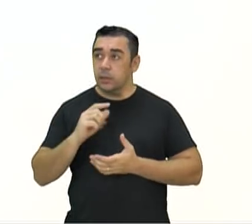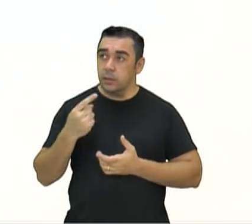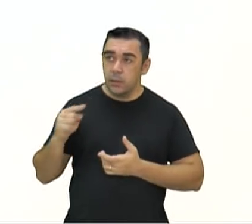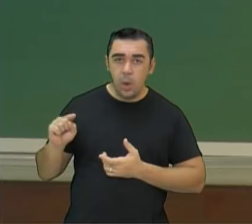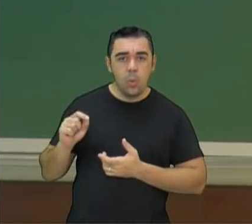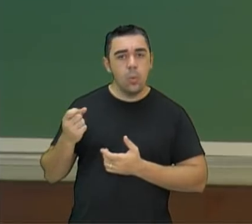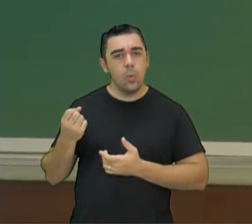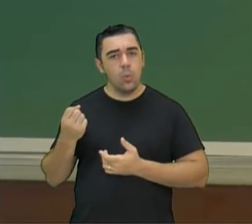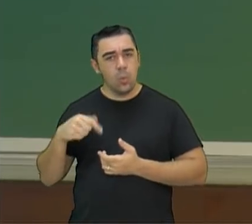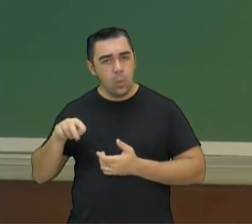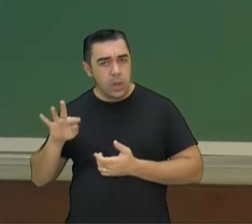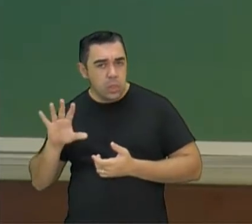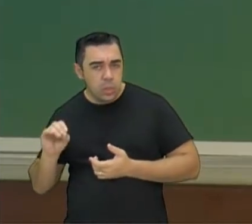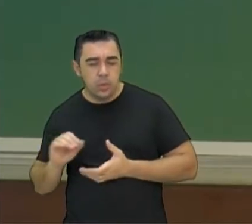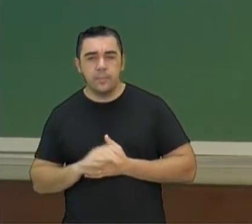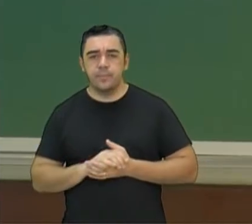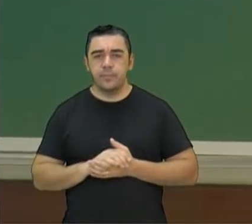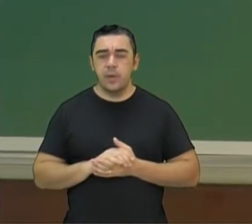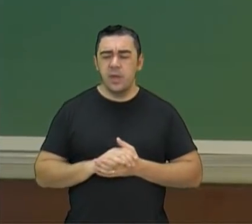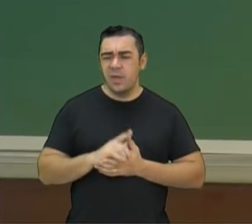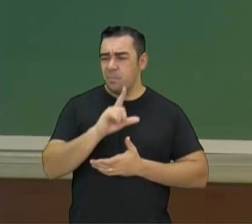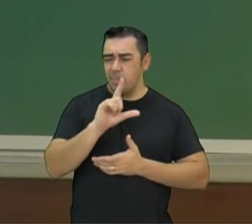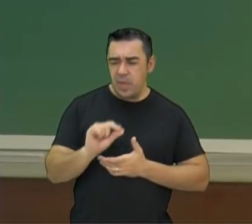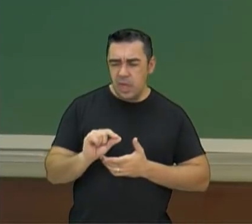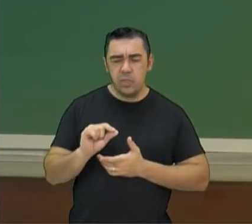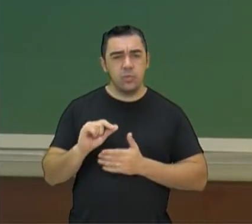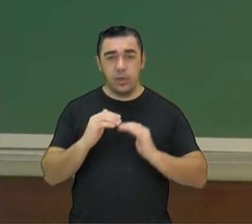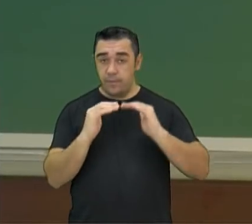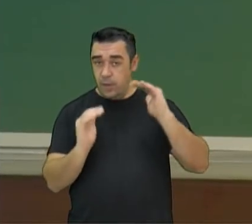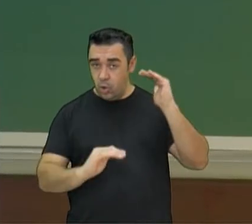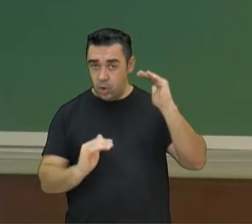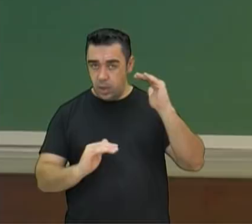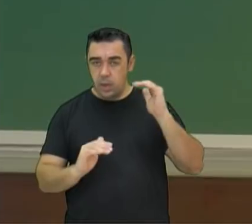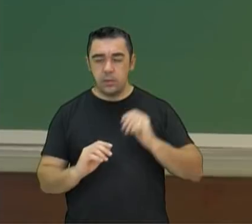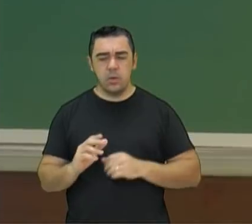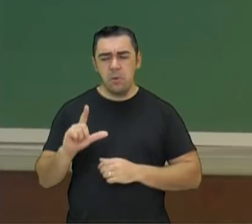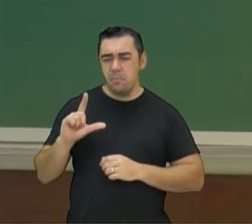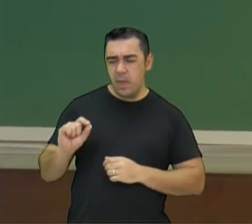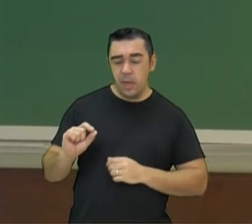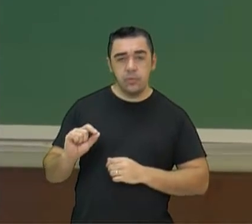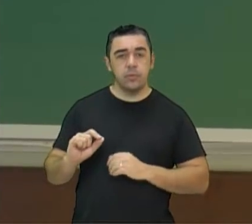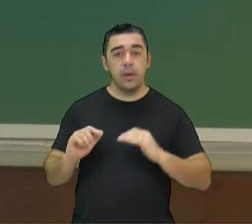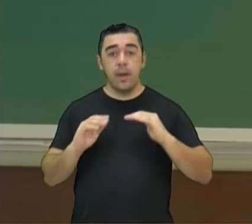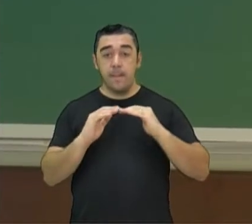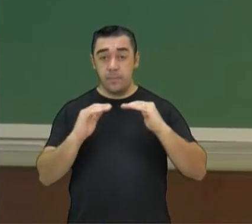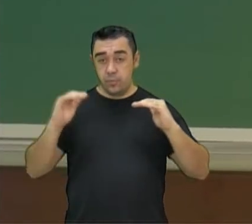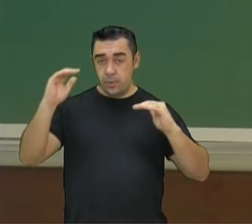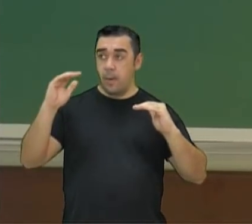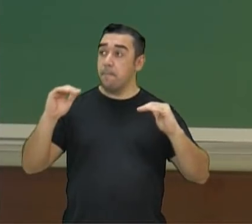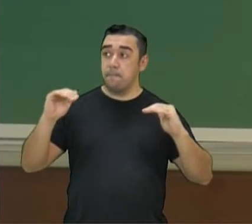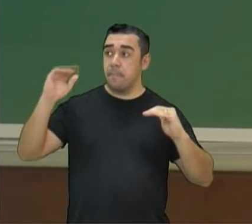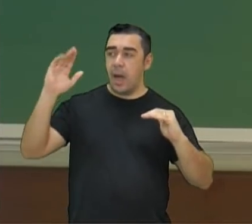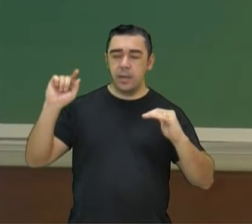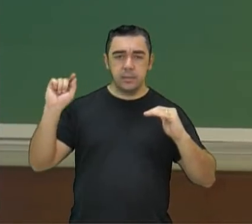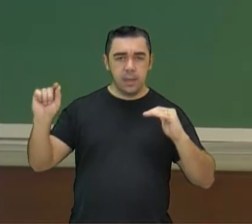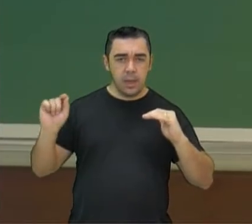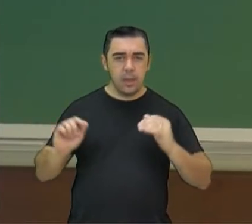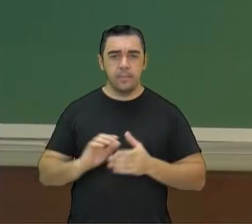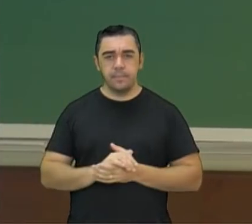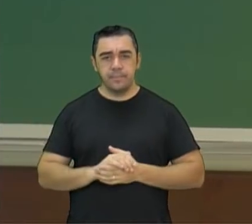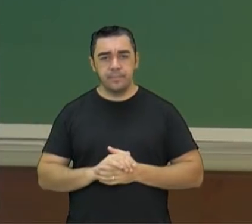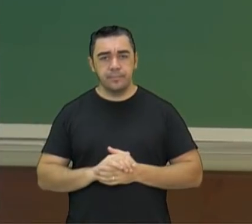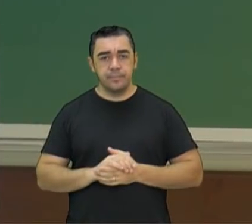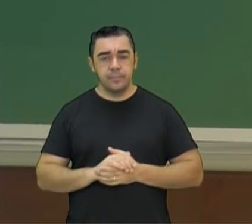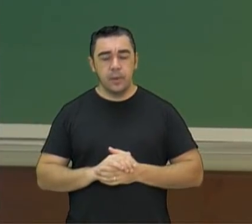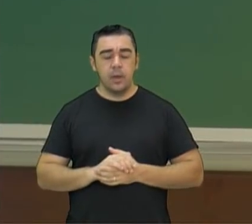né? De inferioridade, menos quanto ou menos que, de superioridade, mais que, e por aí vai. Né?